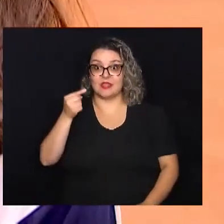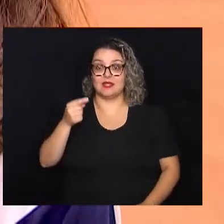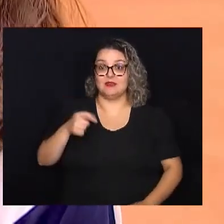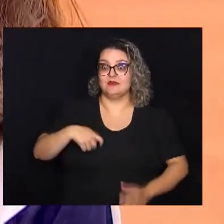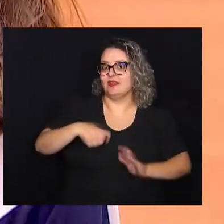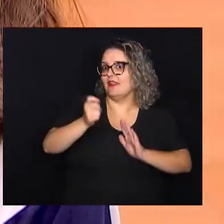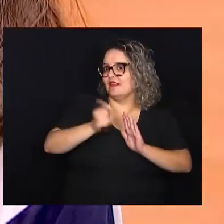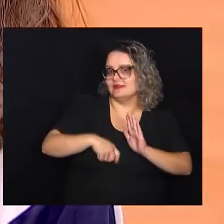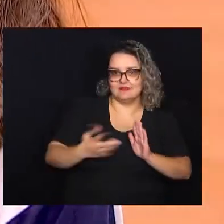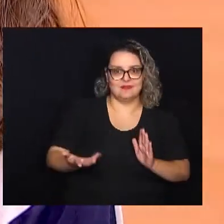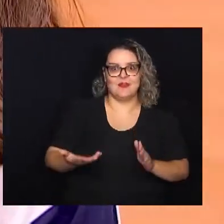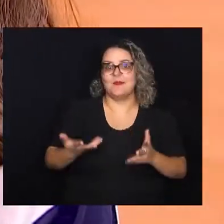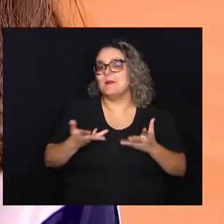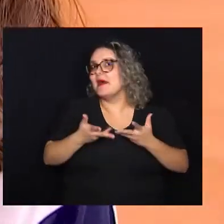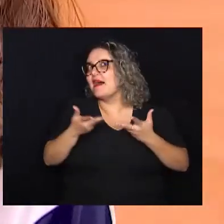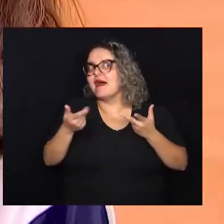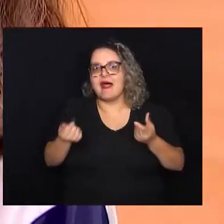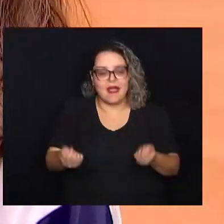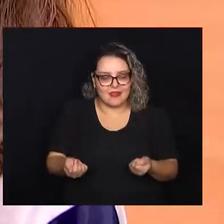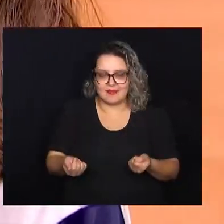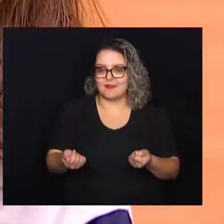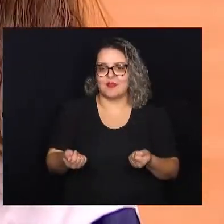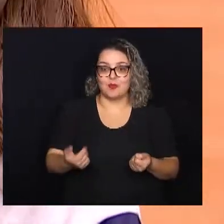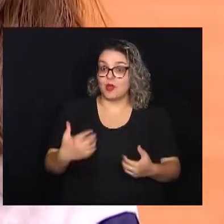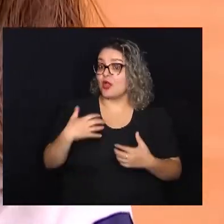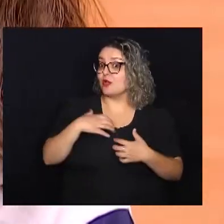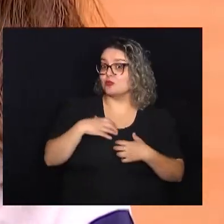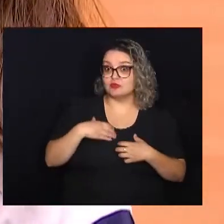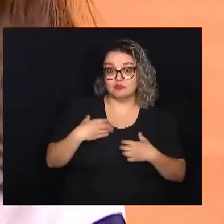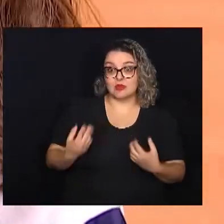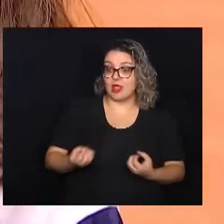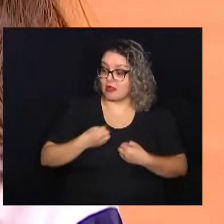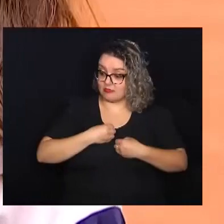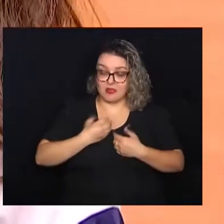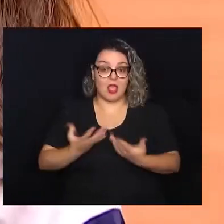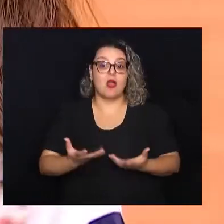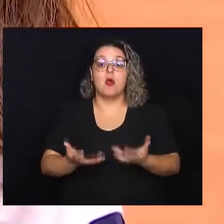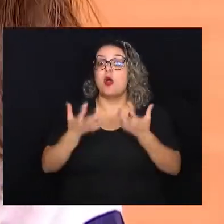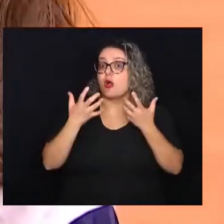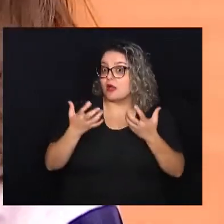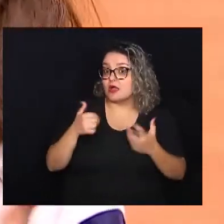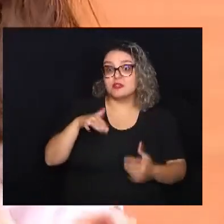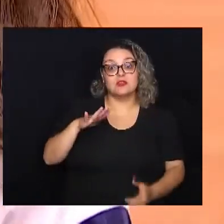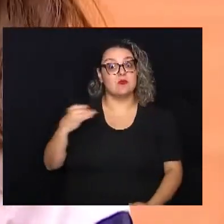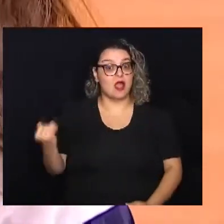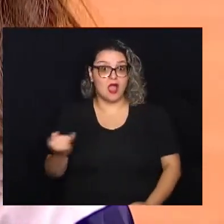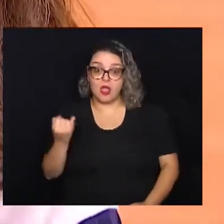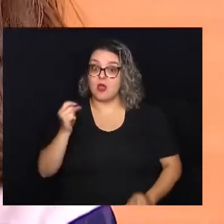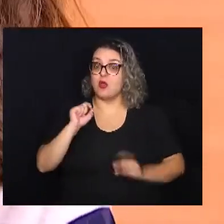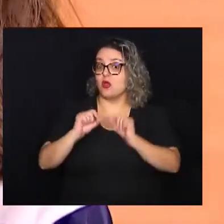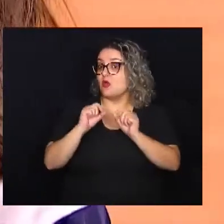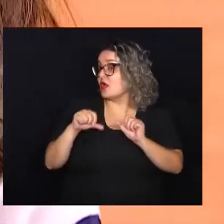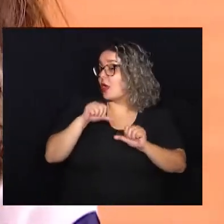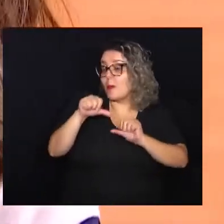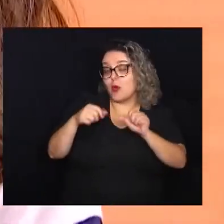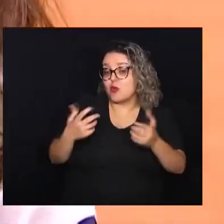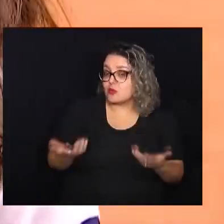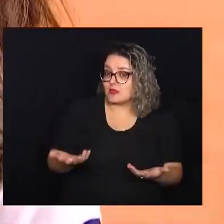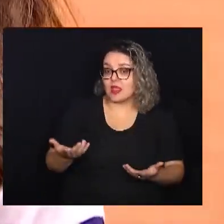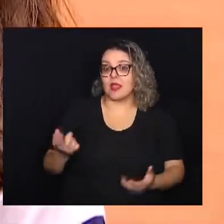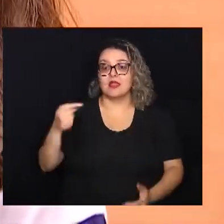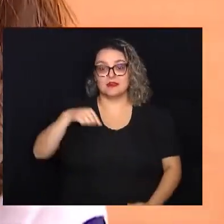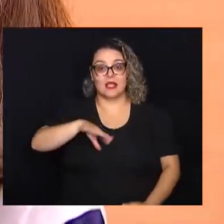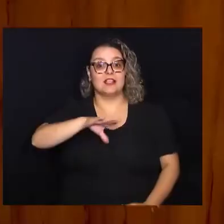nada eu achei maravilhosa porque foi uma forma da gente expressar o que a gente quer de mais importante ou que a gente quer mudar aqui